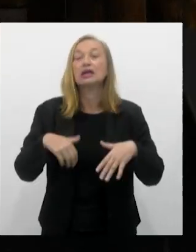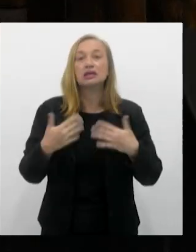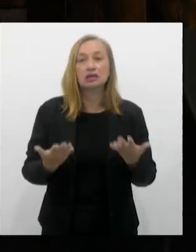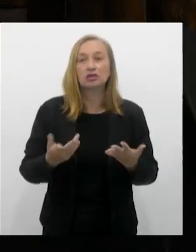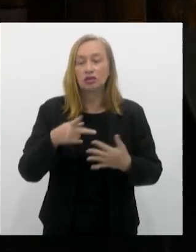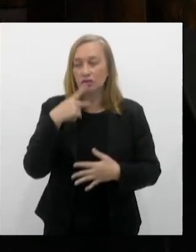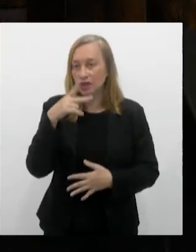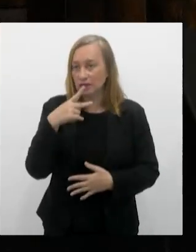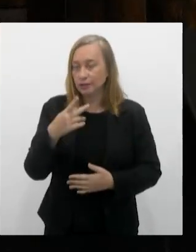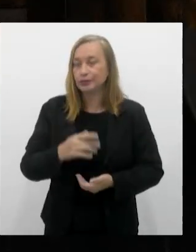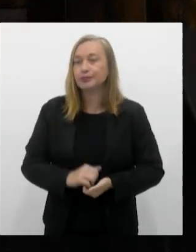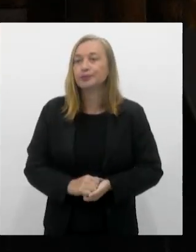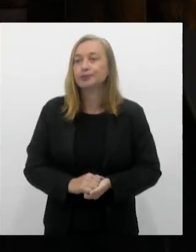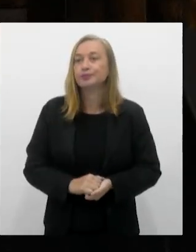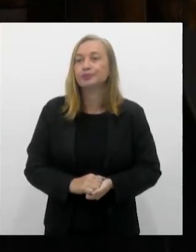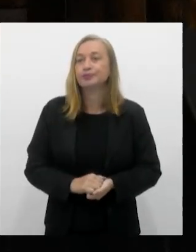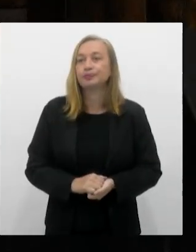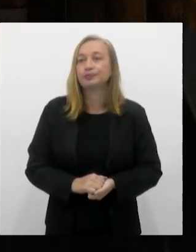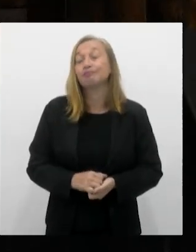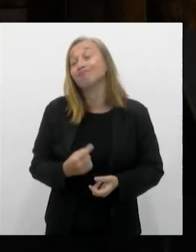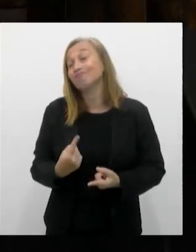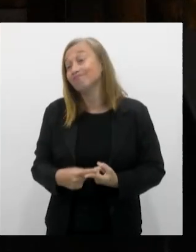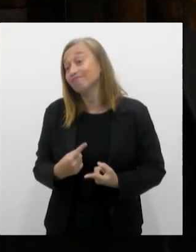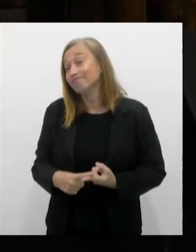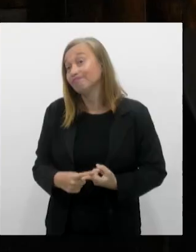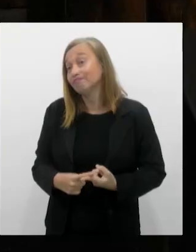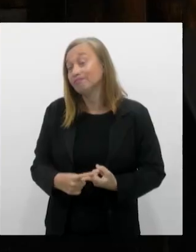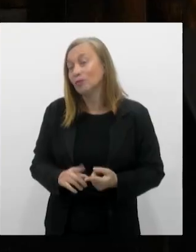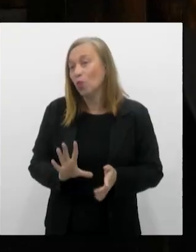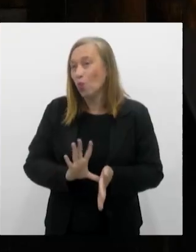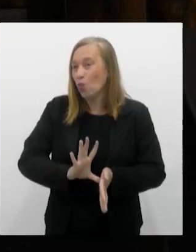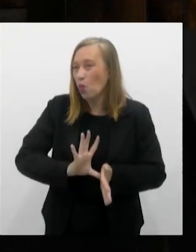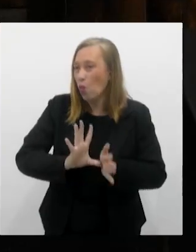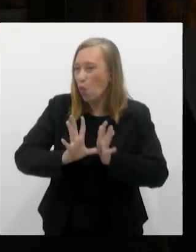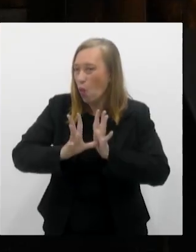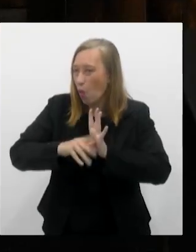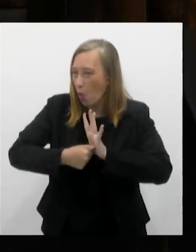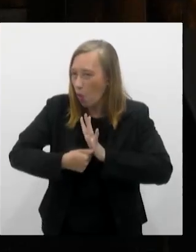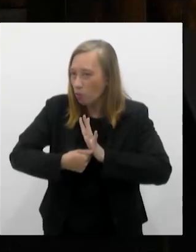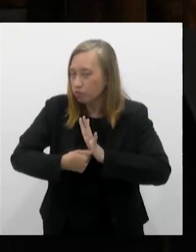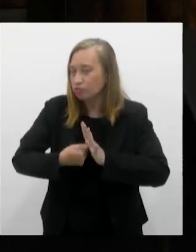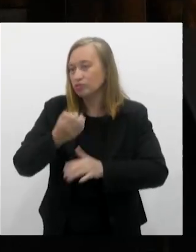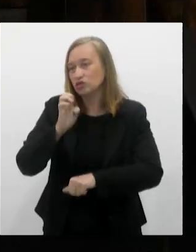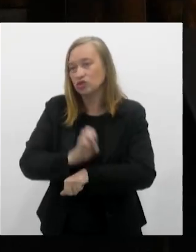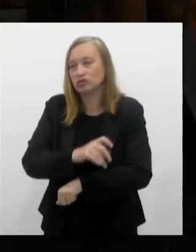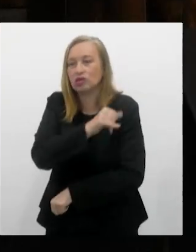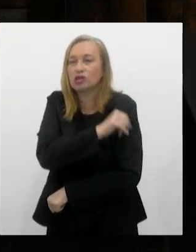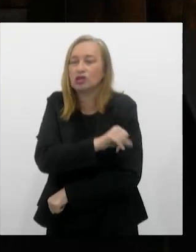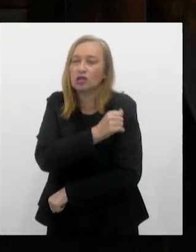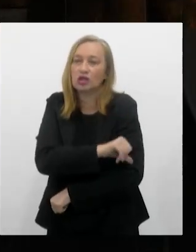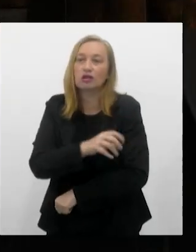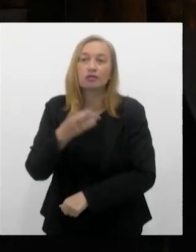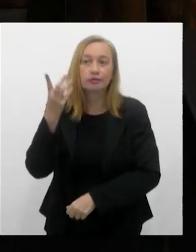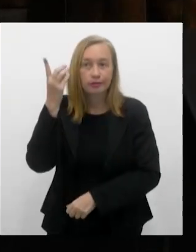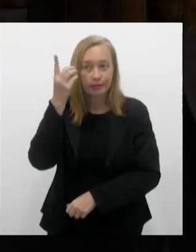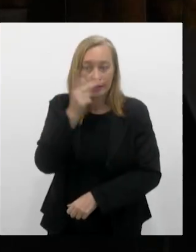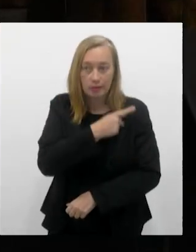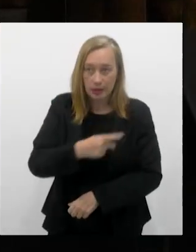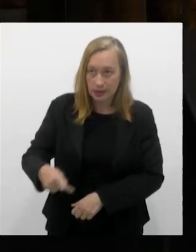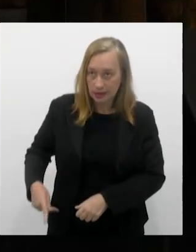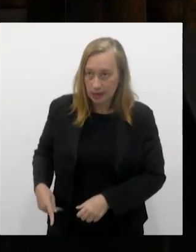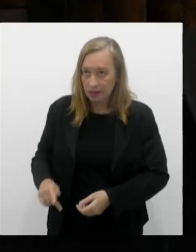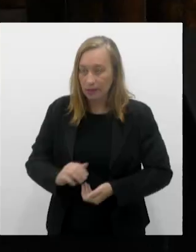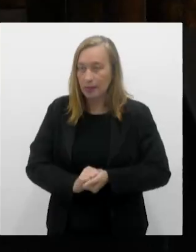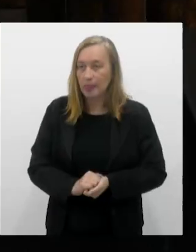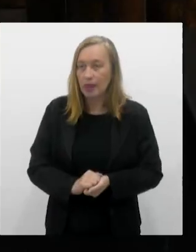isso à tona, porque o rombo do Estado do Rio de Janeiro, deputado, presidente,